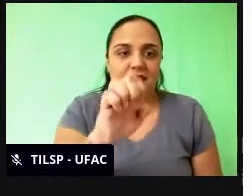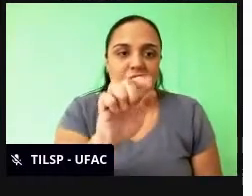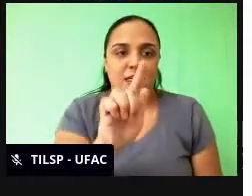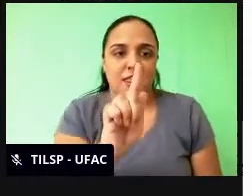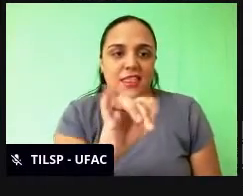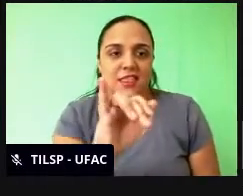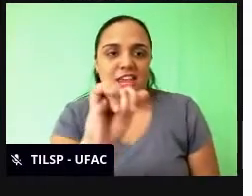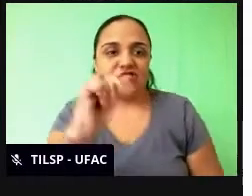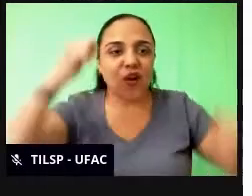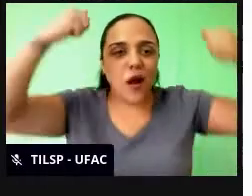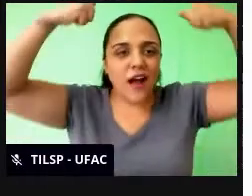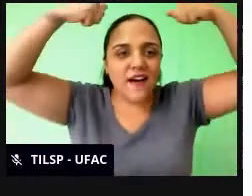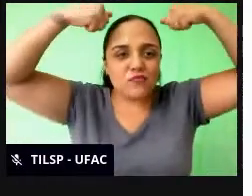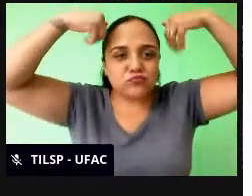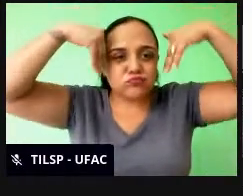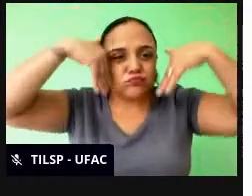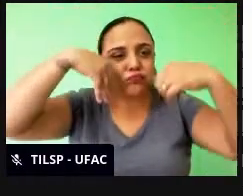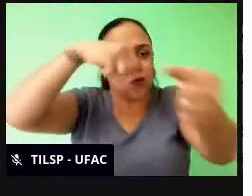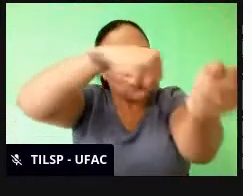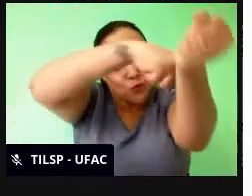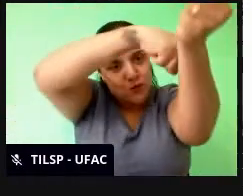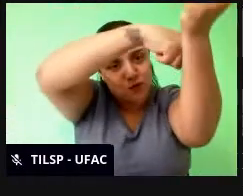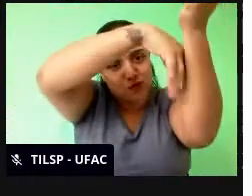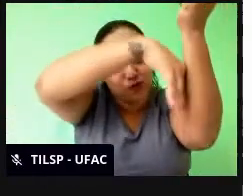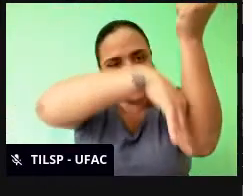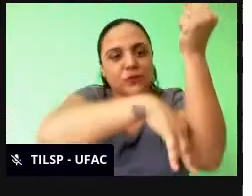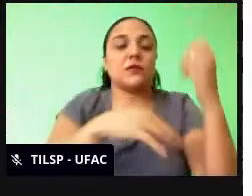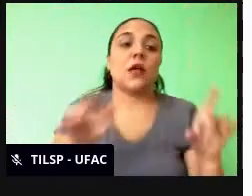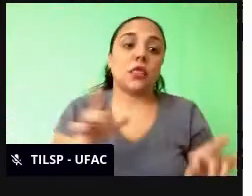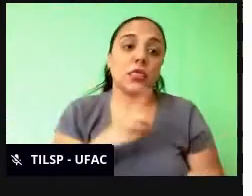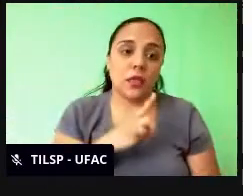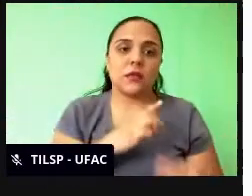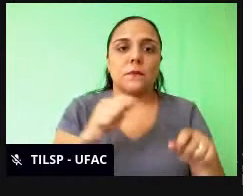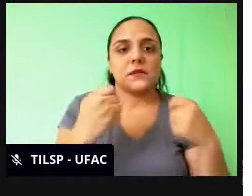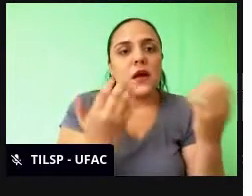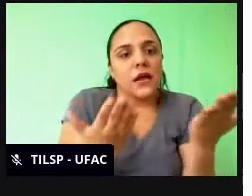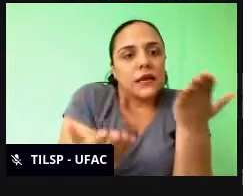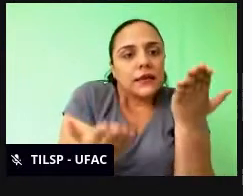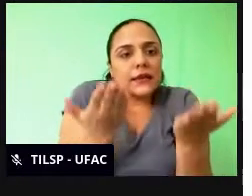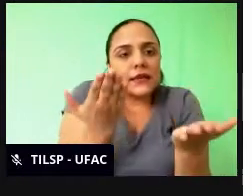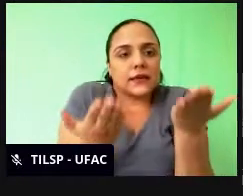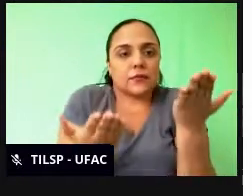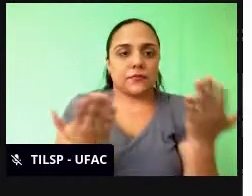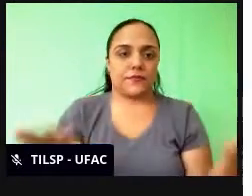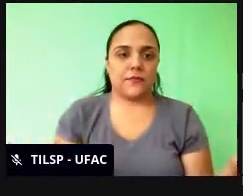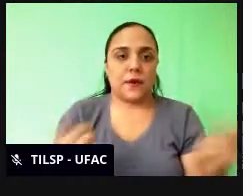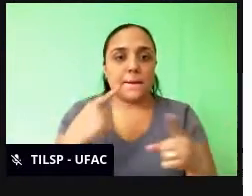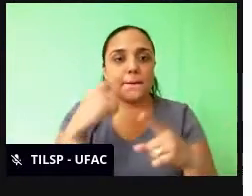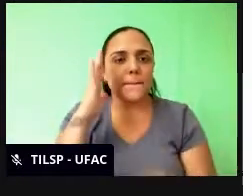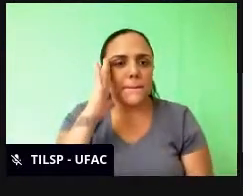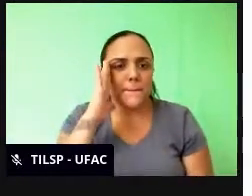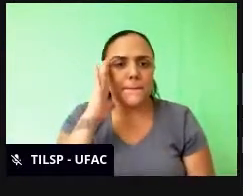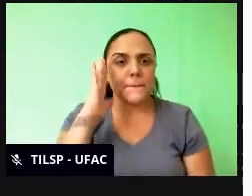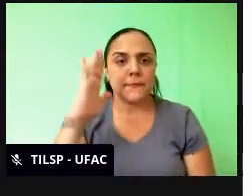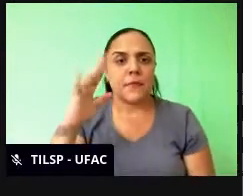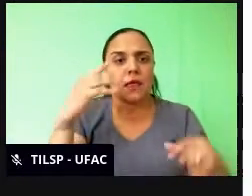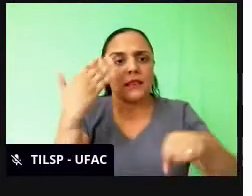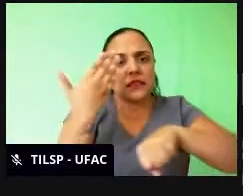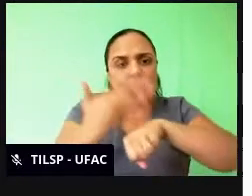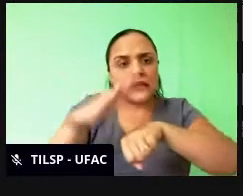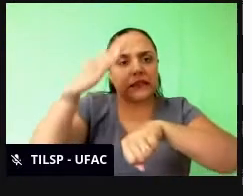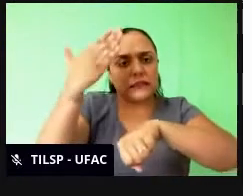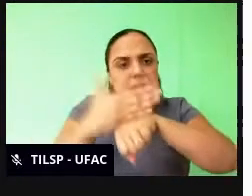achar difícil alcançar o equilíbrio energético, principalmente durante as fases de treinamento de